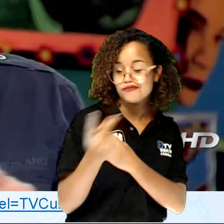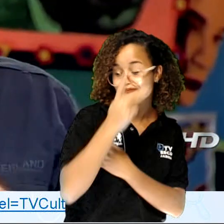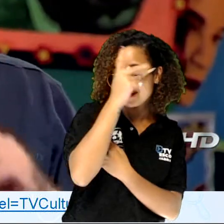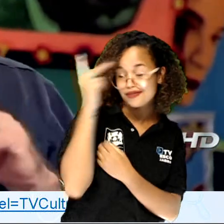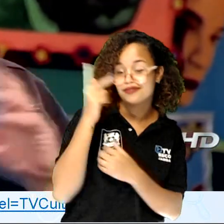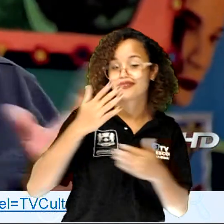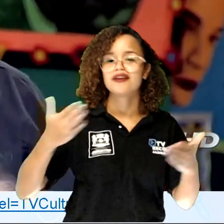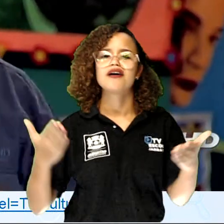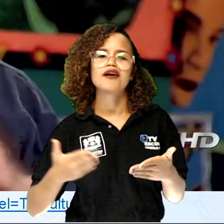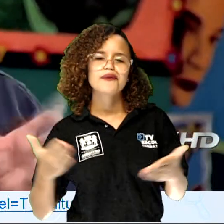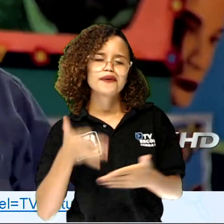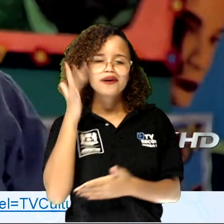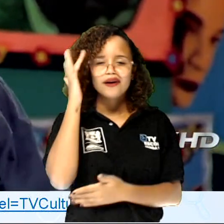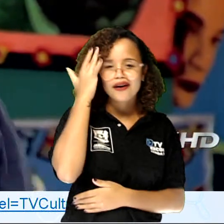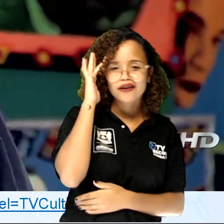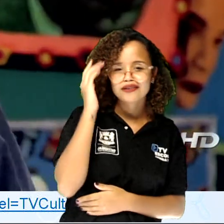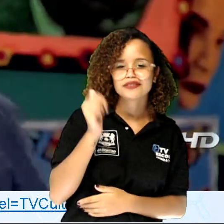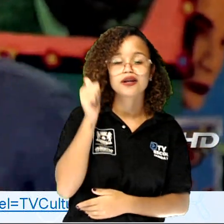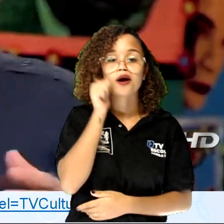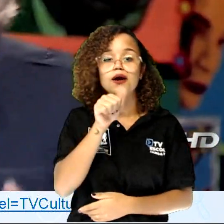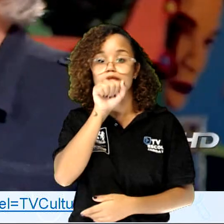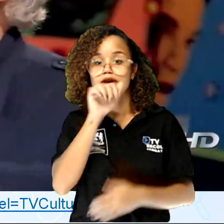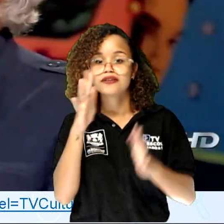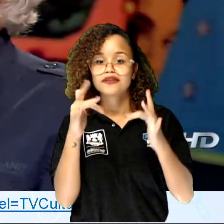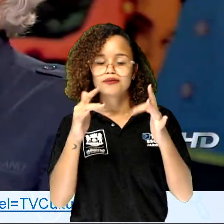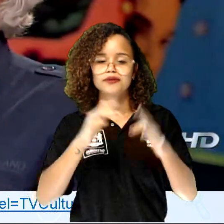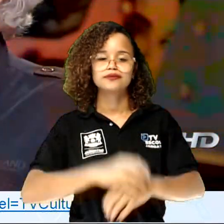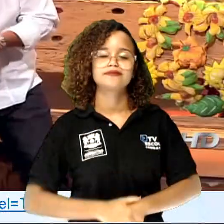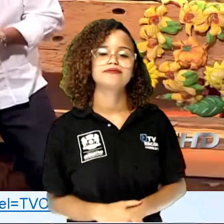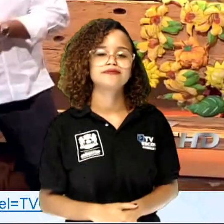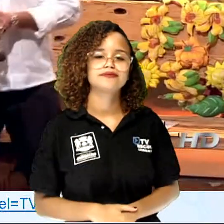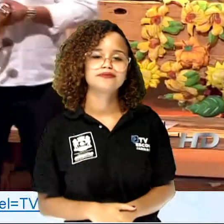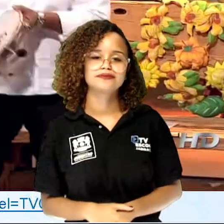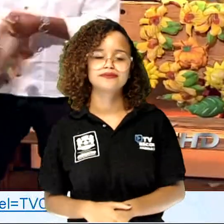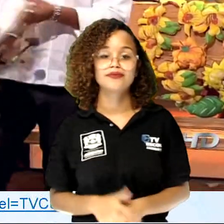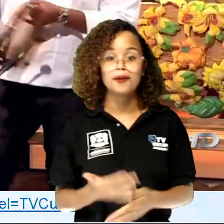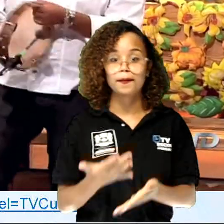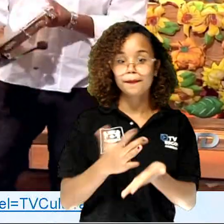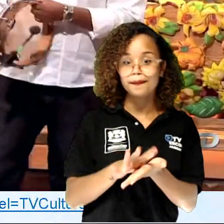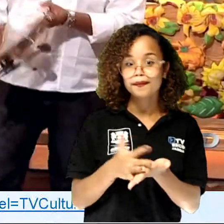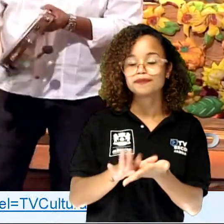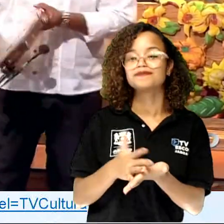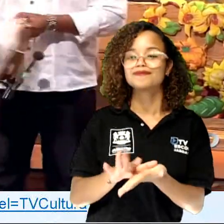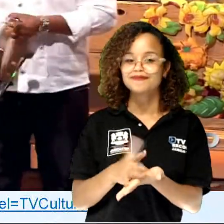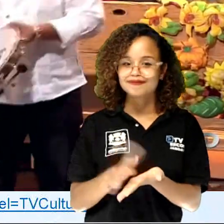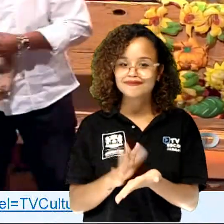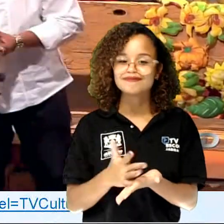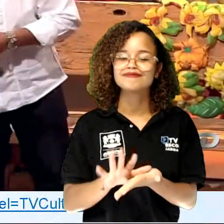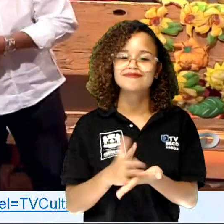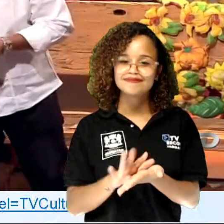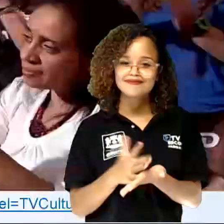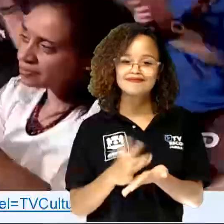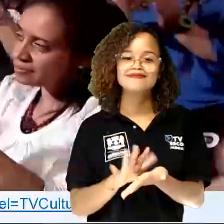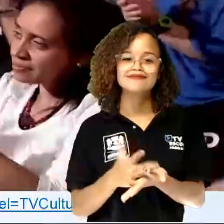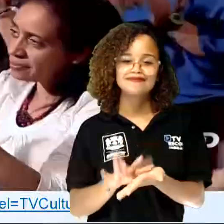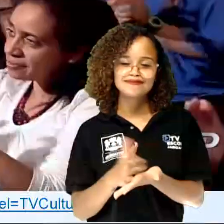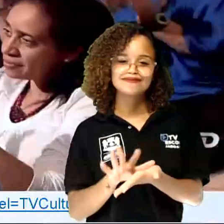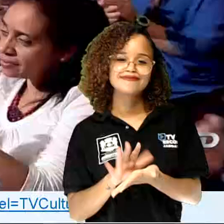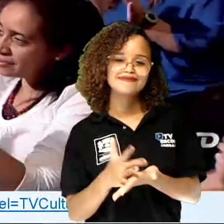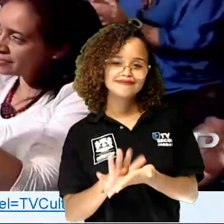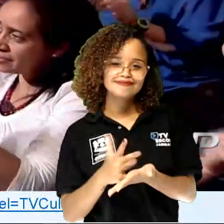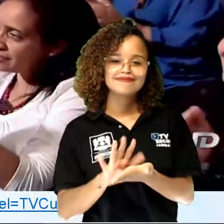acabou as coisas que estavam dentro da geladeira. Duplo sentido, a gente não sabe, né? E agora, vamos para um